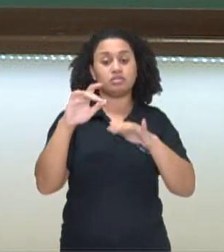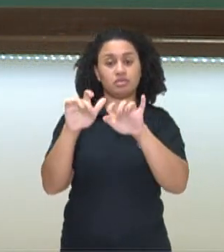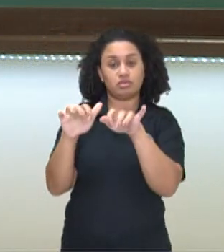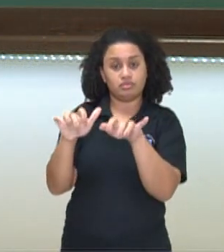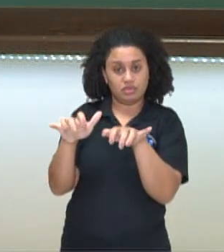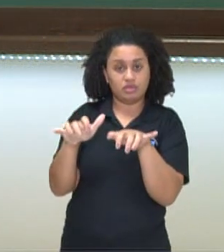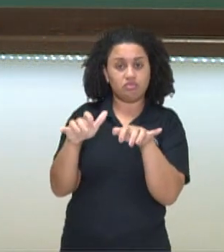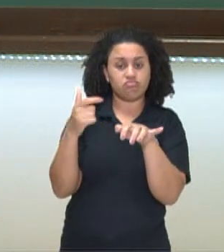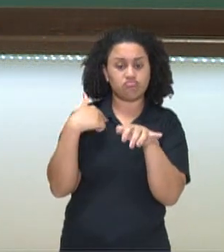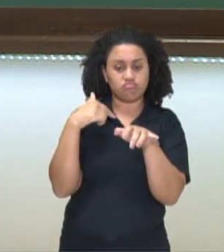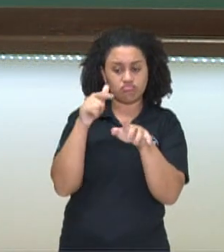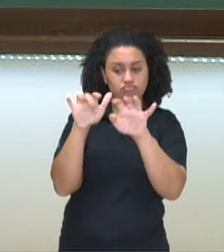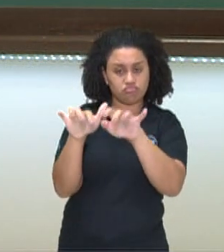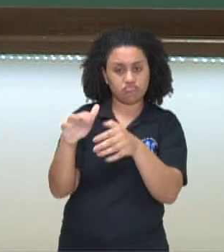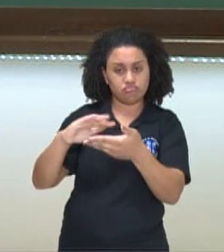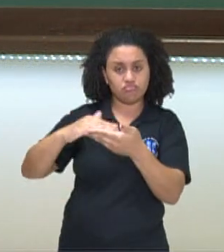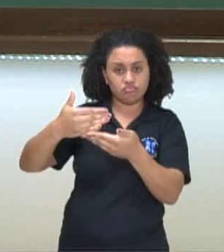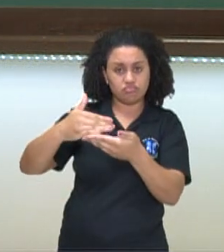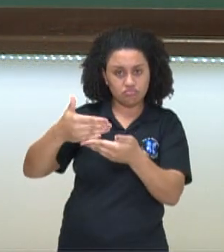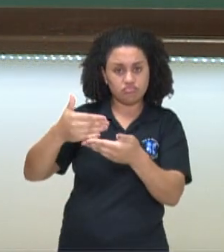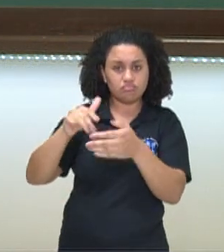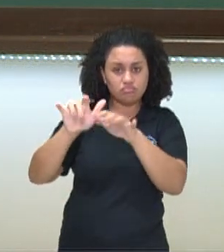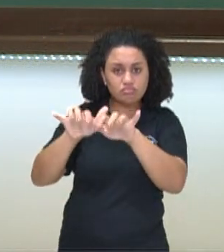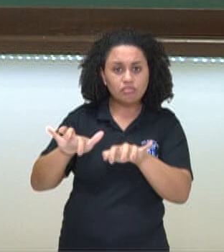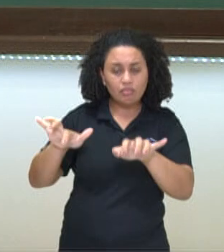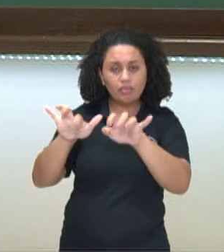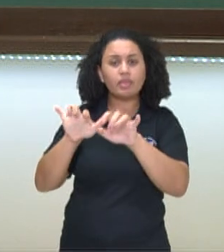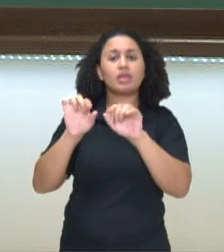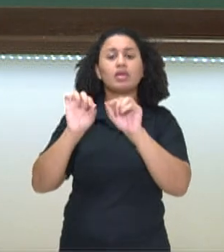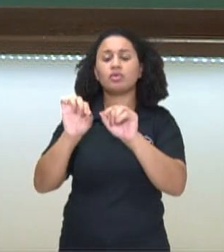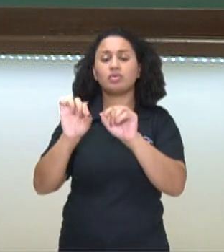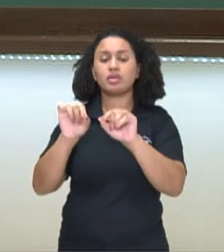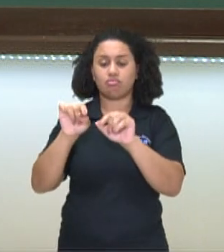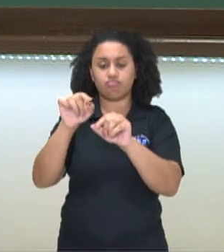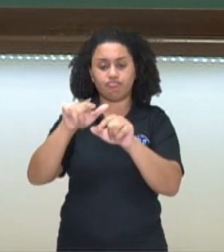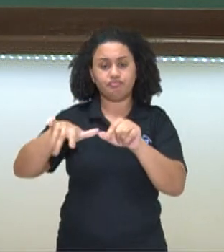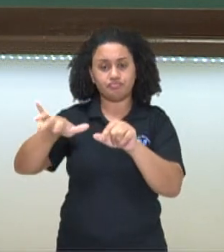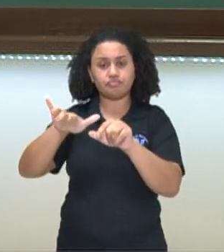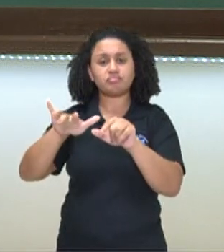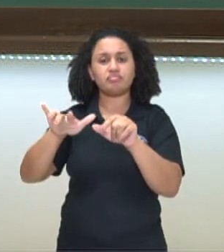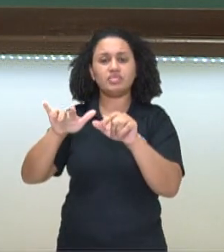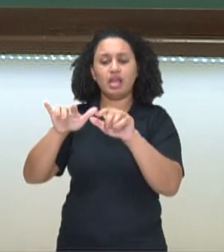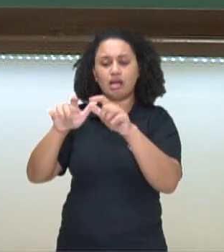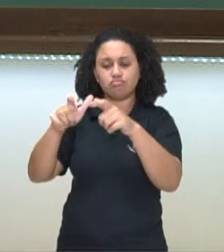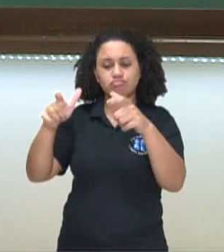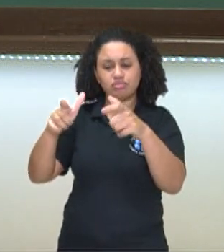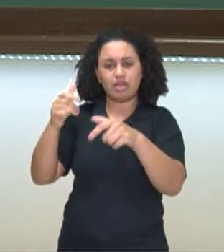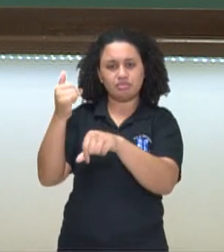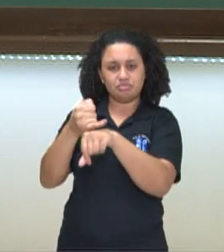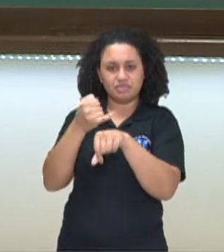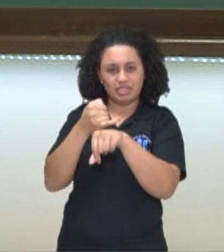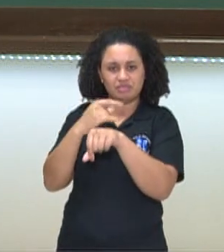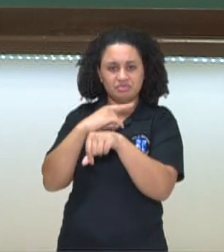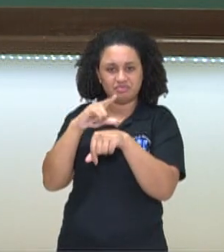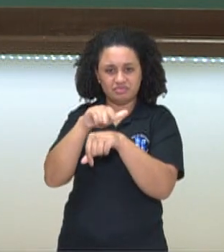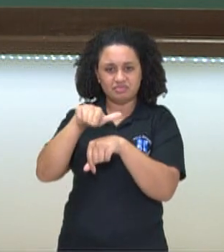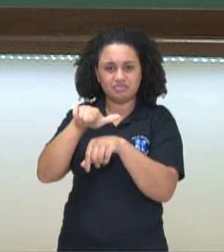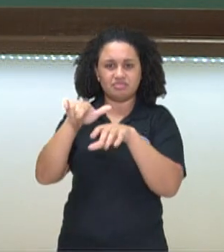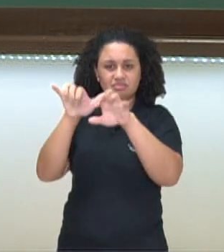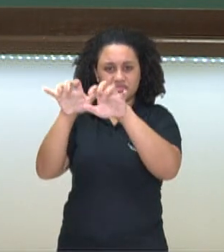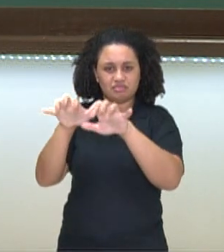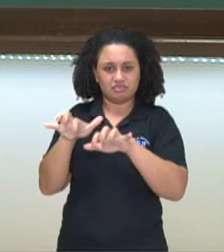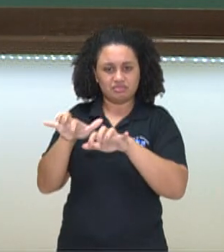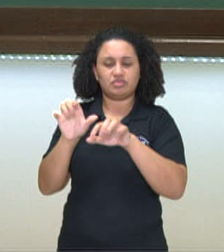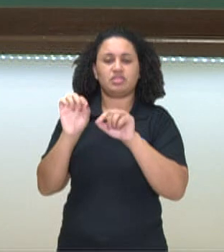o circuito do seu computador, a placa-mãe, essas placas, o gabinete do computador ou a região metálica que envolve